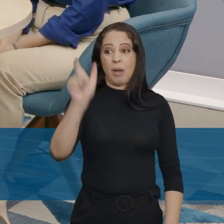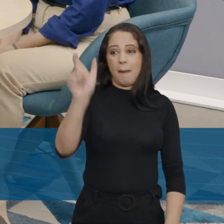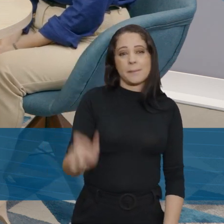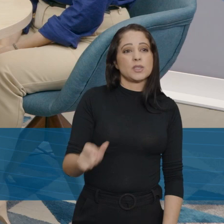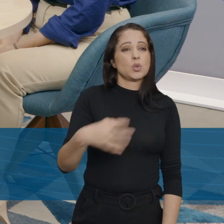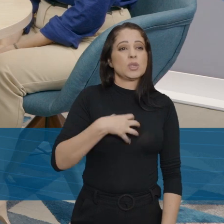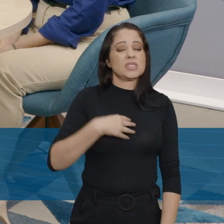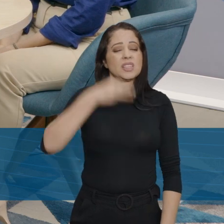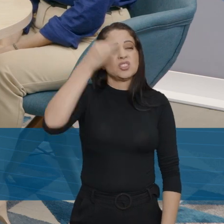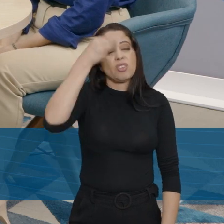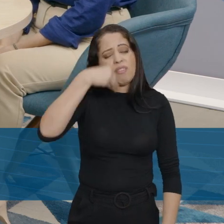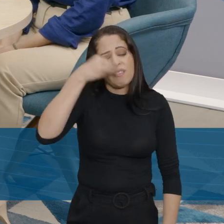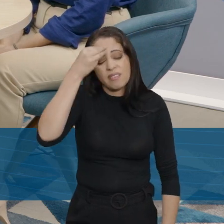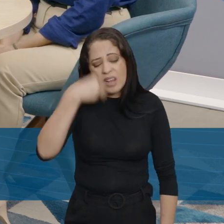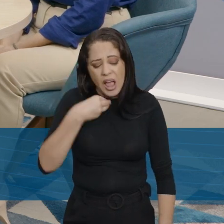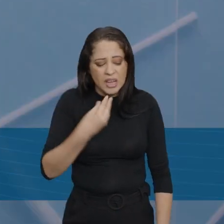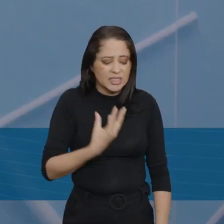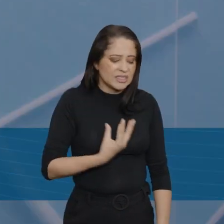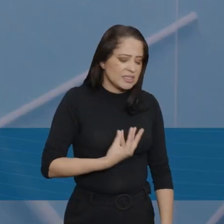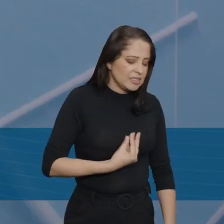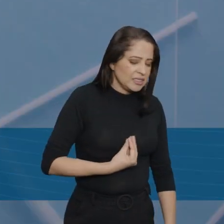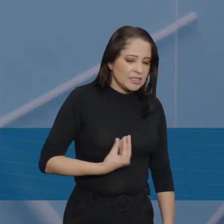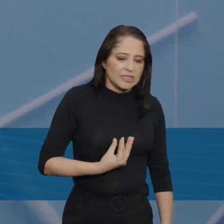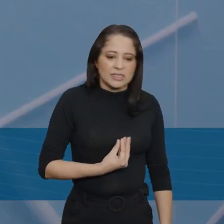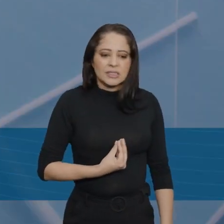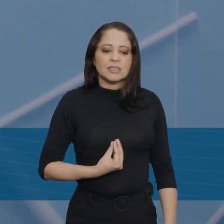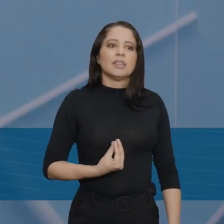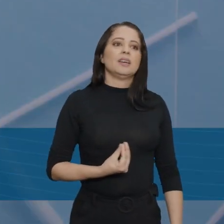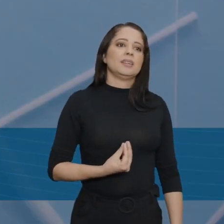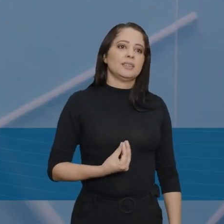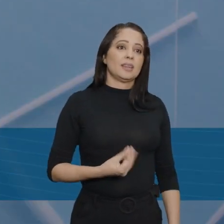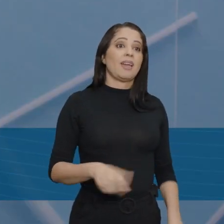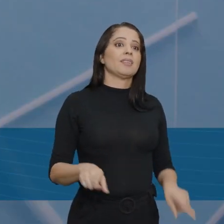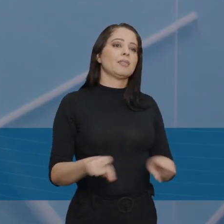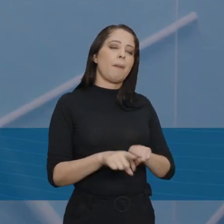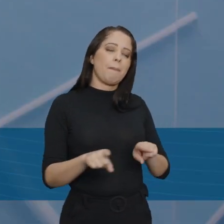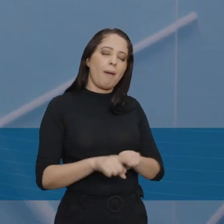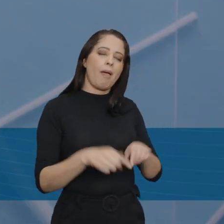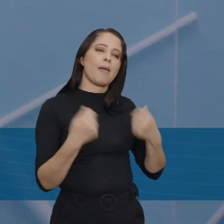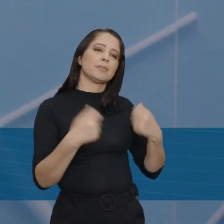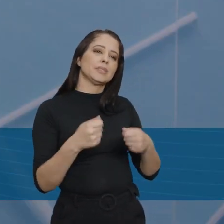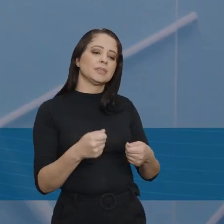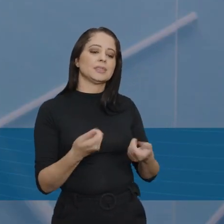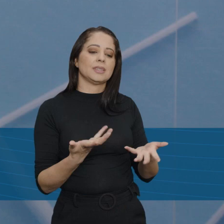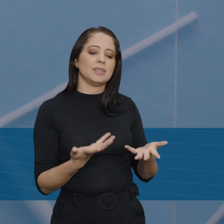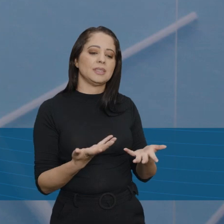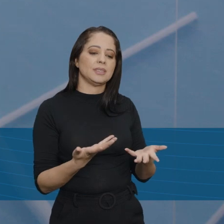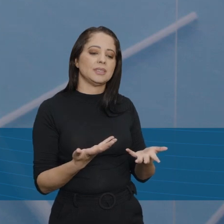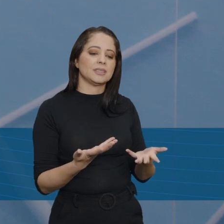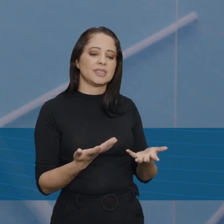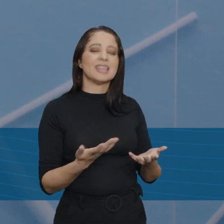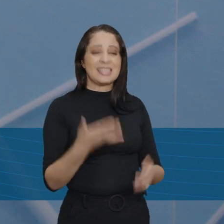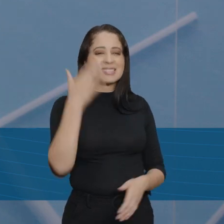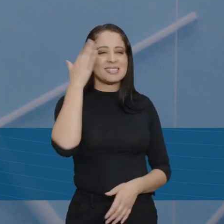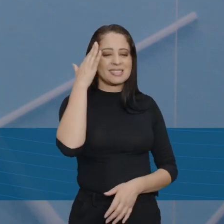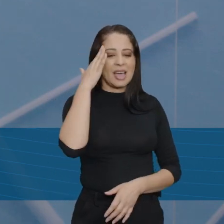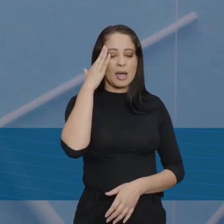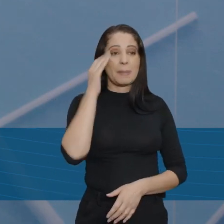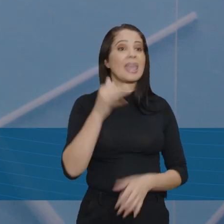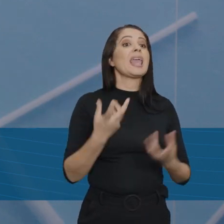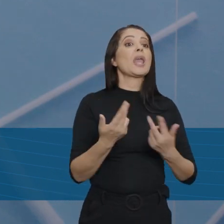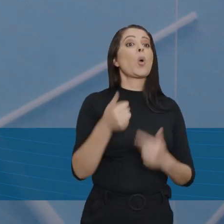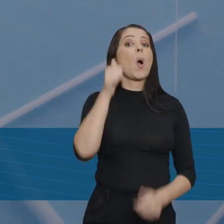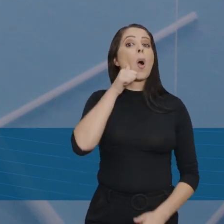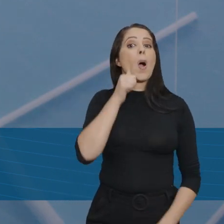vai enfraquecendo. Então a gente precisa conversar até para dar um nome, né? De novo retomando